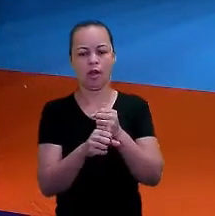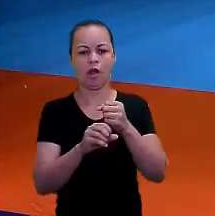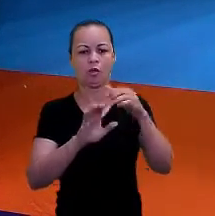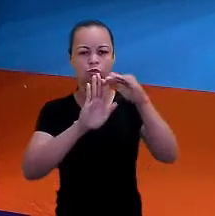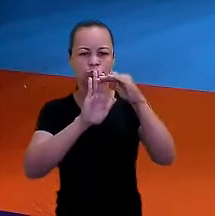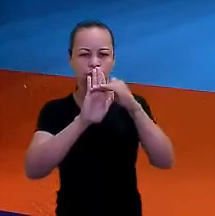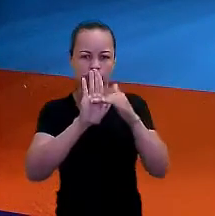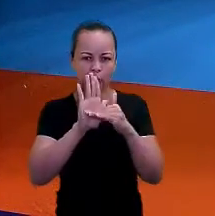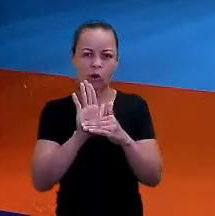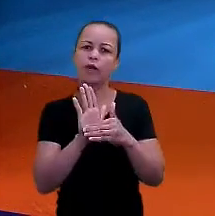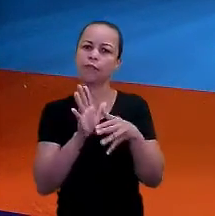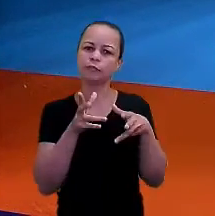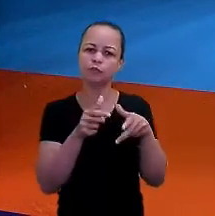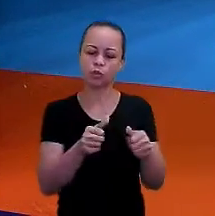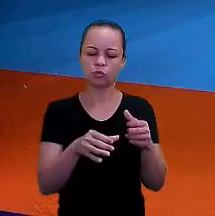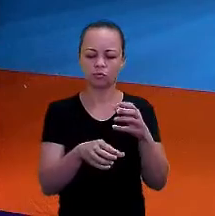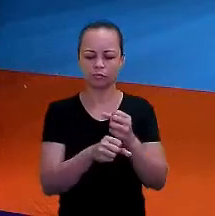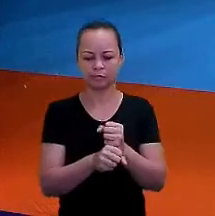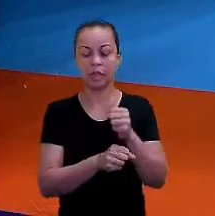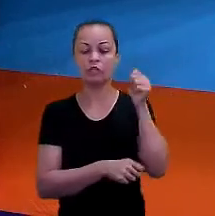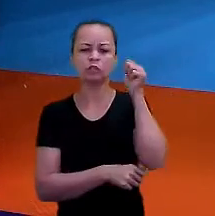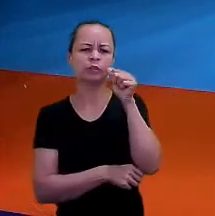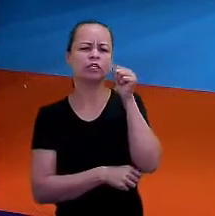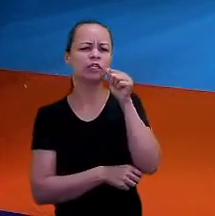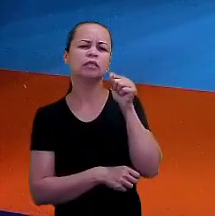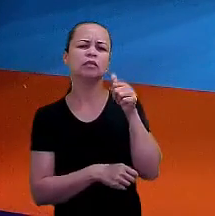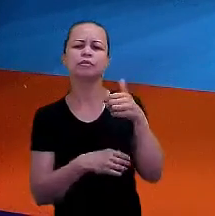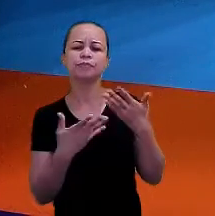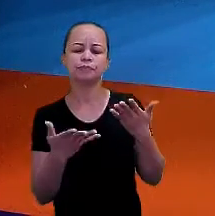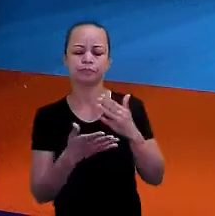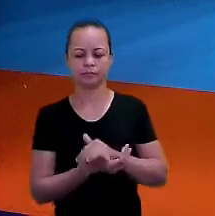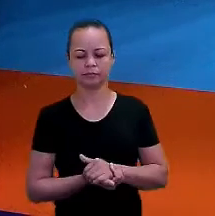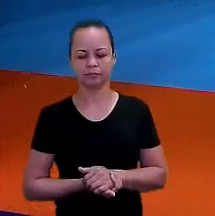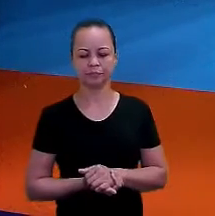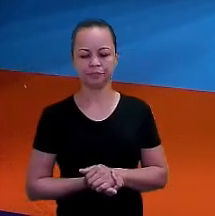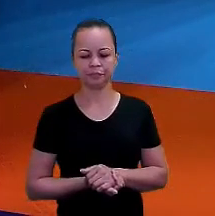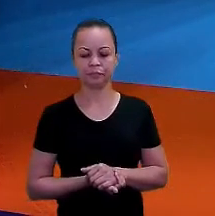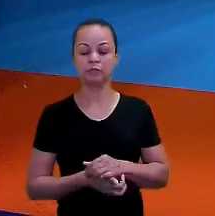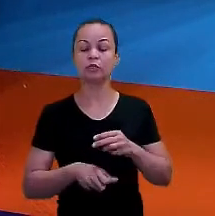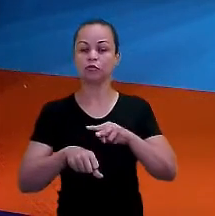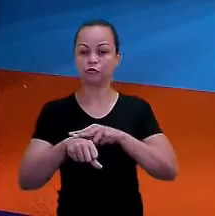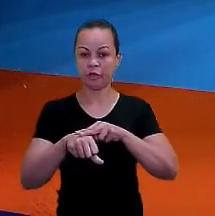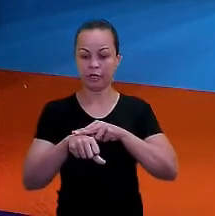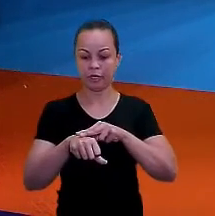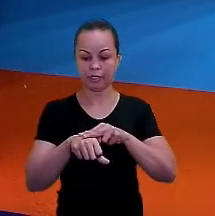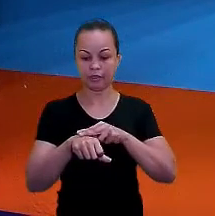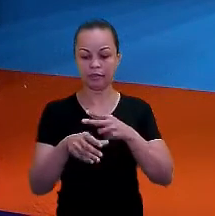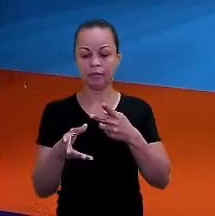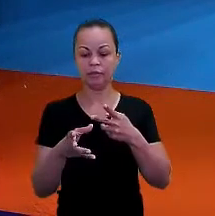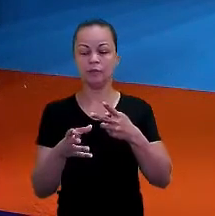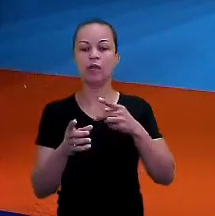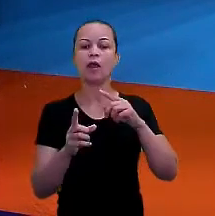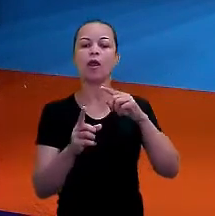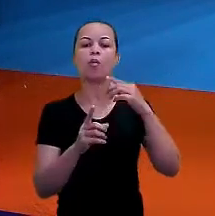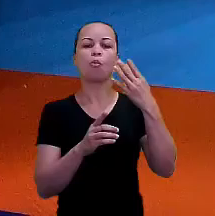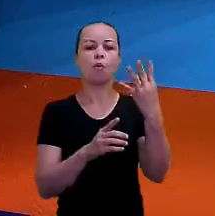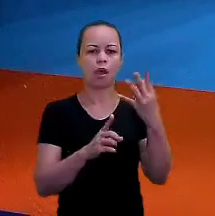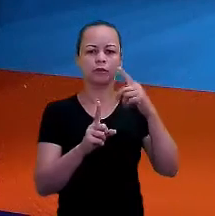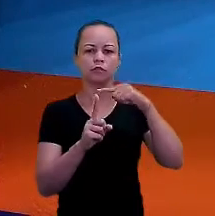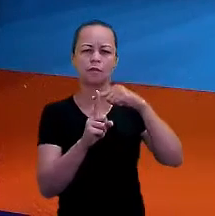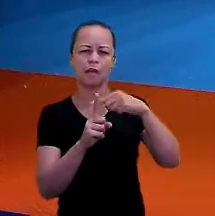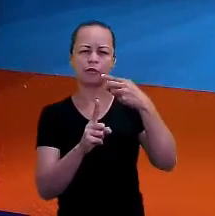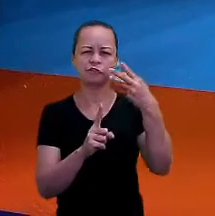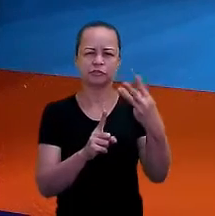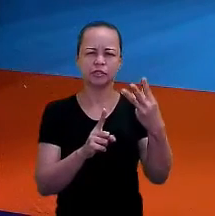tá certo? Vamos somar as meninas. Eu vou pegar aqui, ó, 4 mais 3,